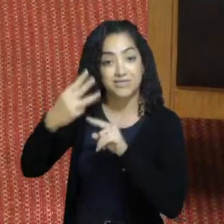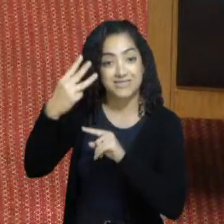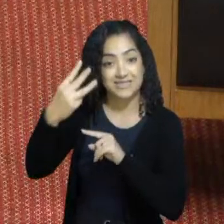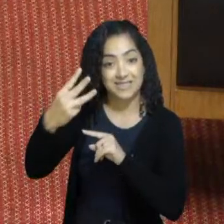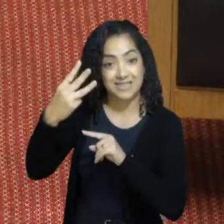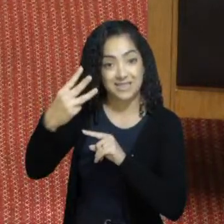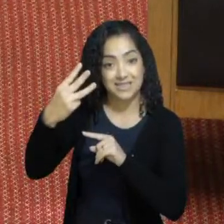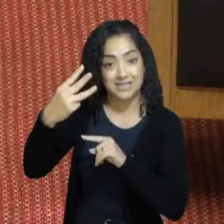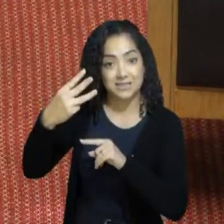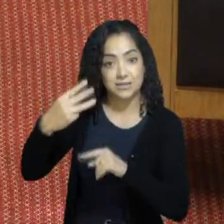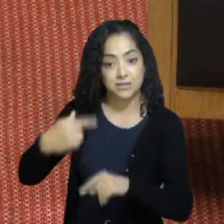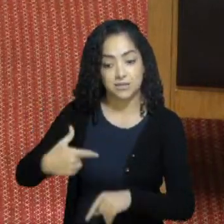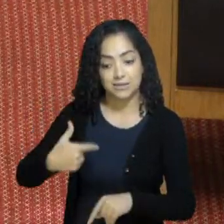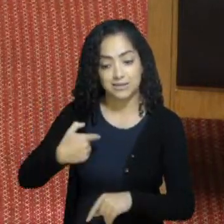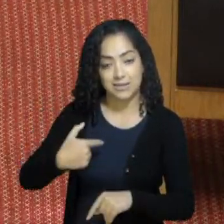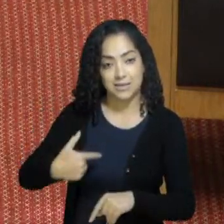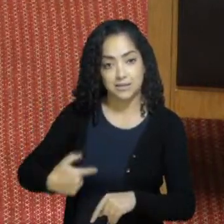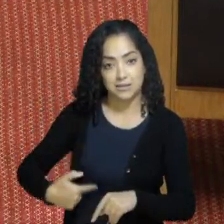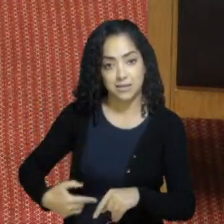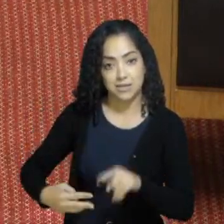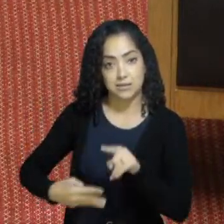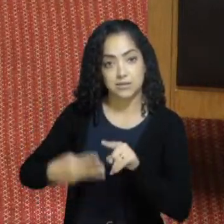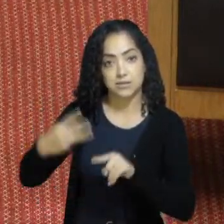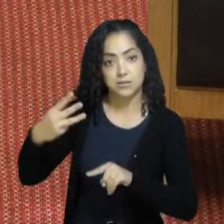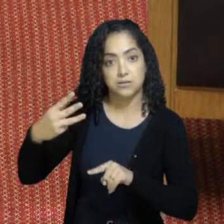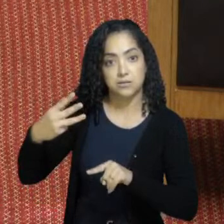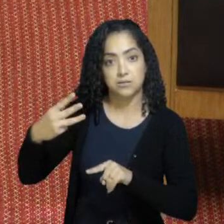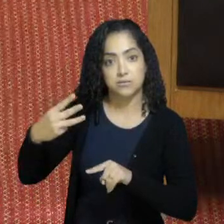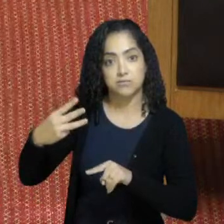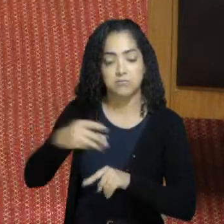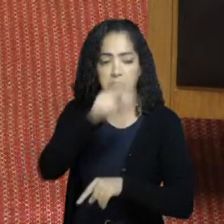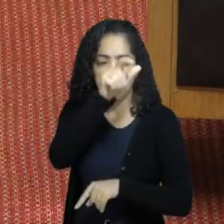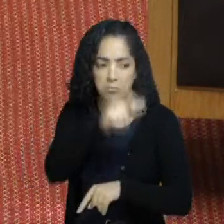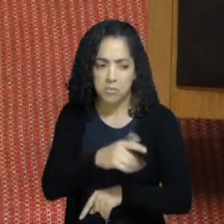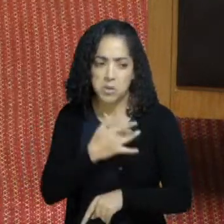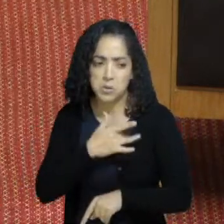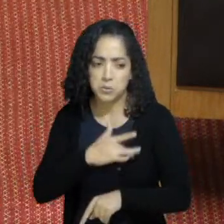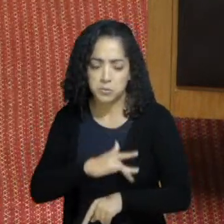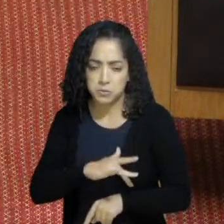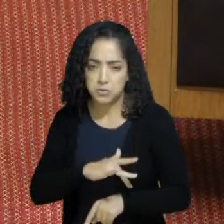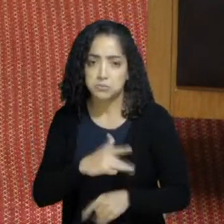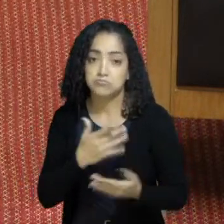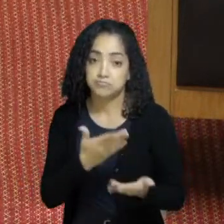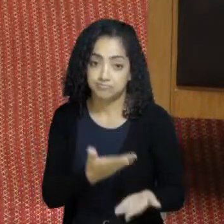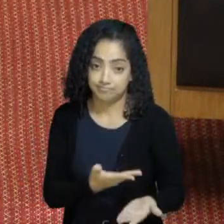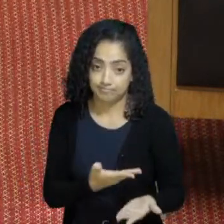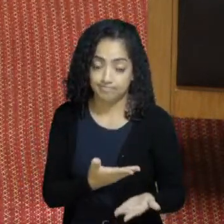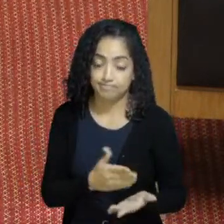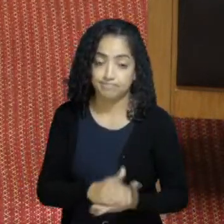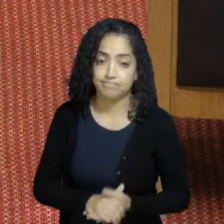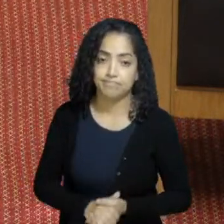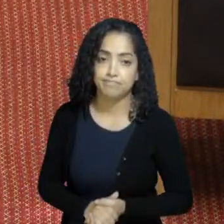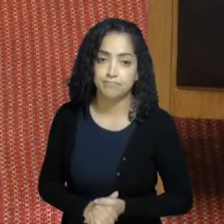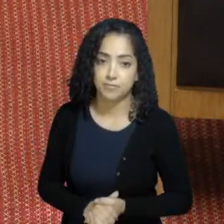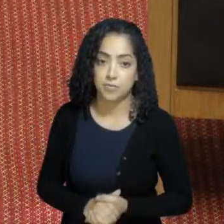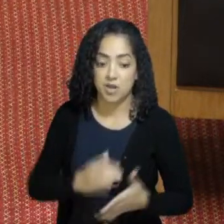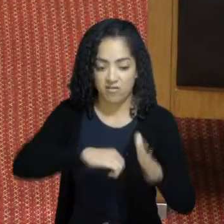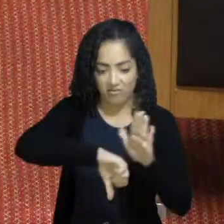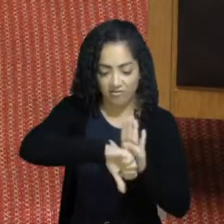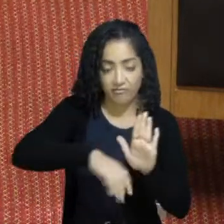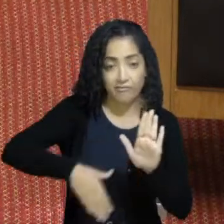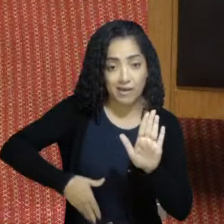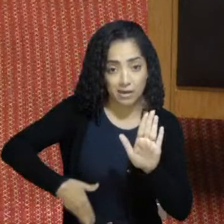e três tiros no corpo essa pobre vítima da sociedade o Vagabundo